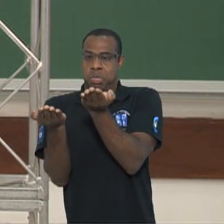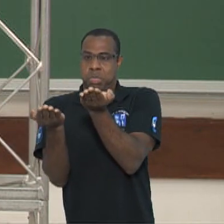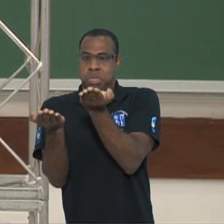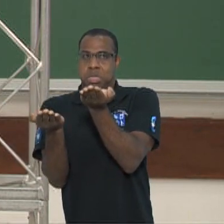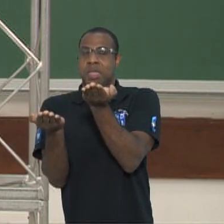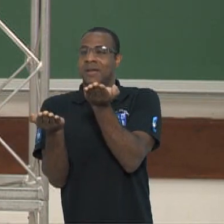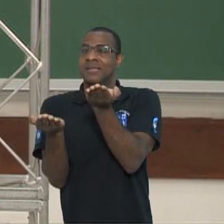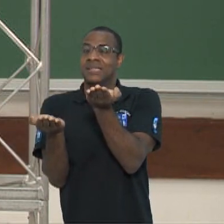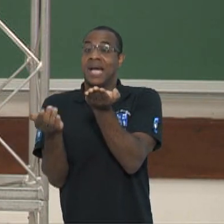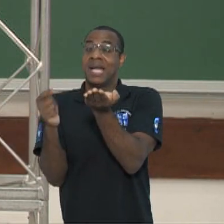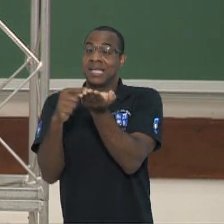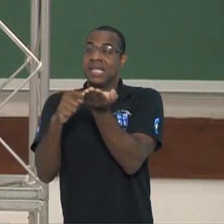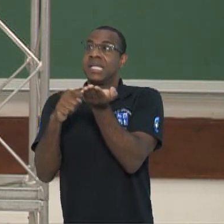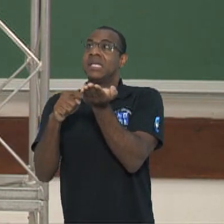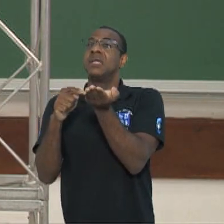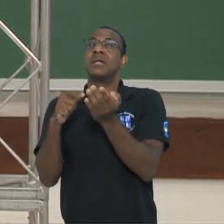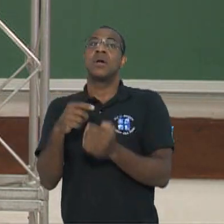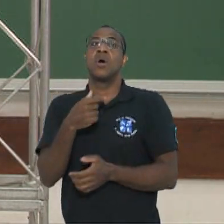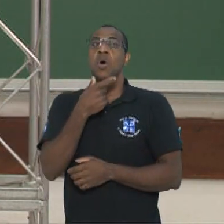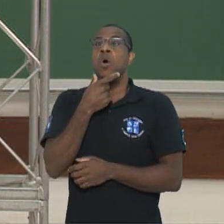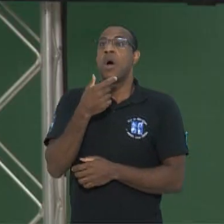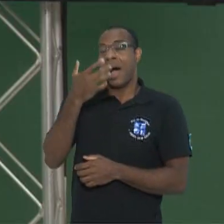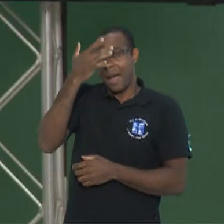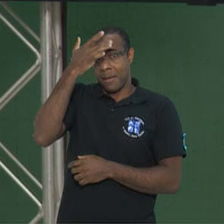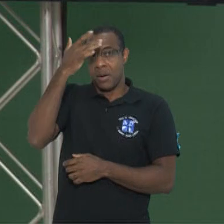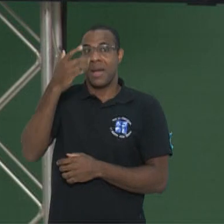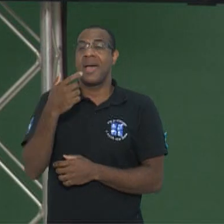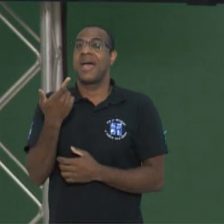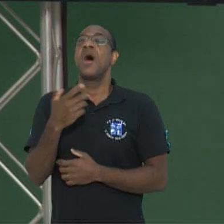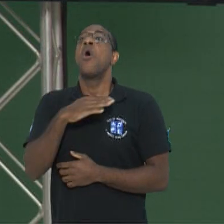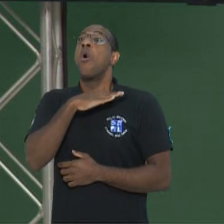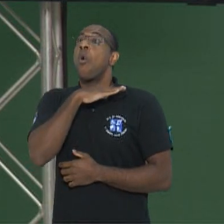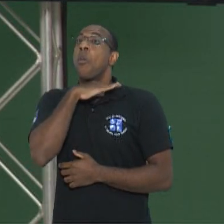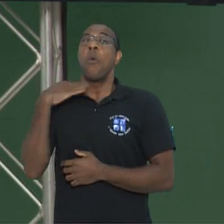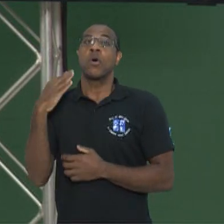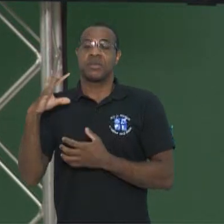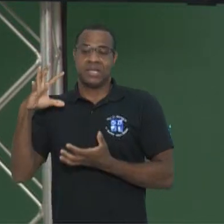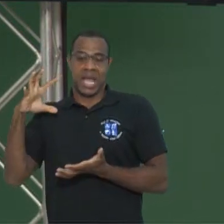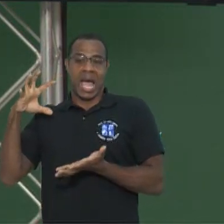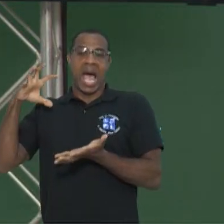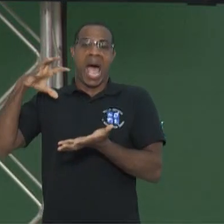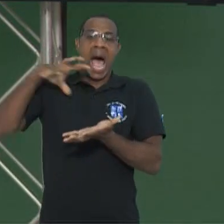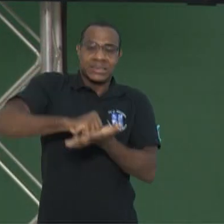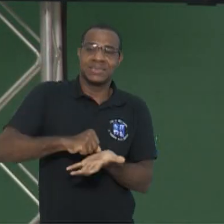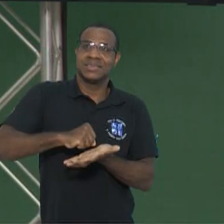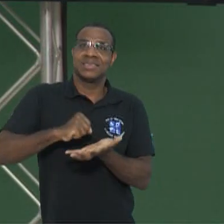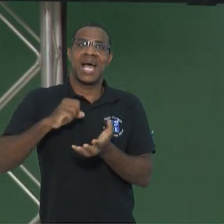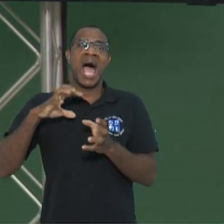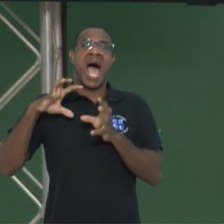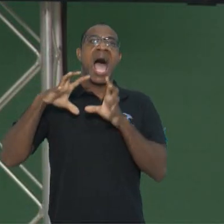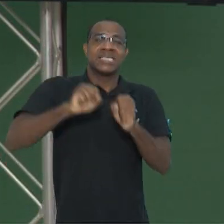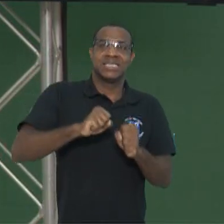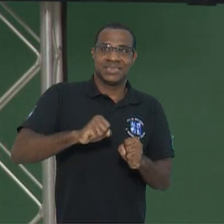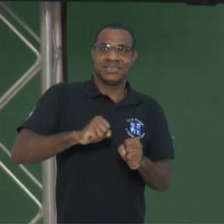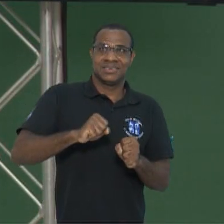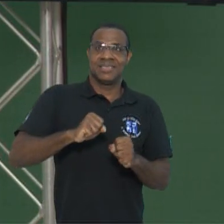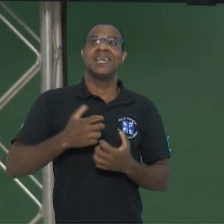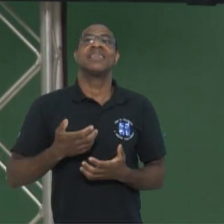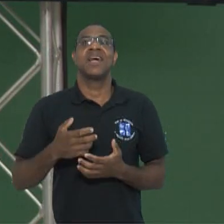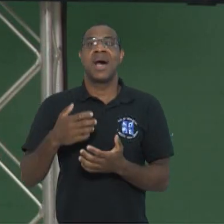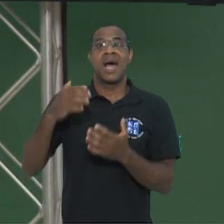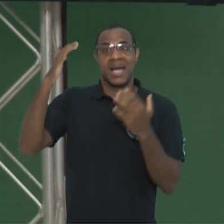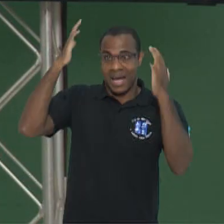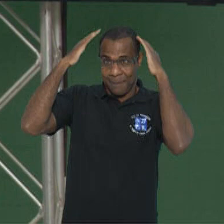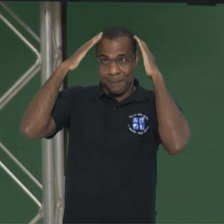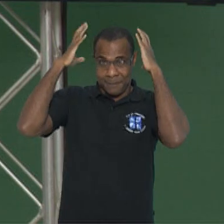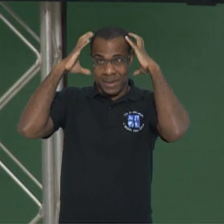ele seria devorado pela deusa Hammet ou Hamit, com cabeça de crocodilo, corpo de